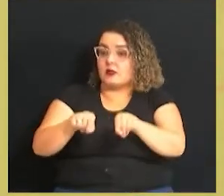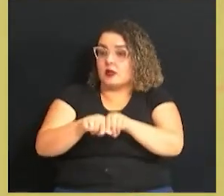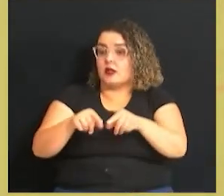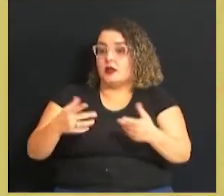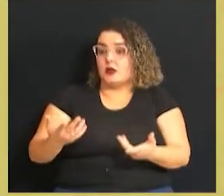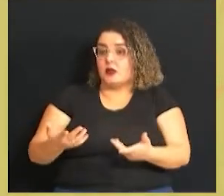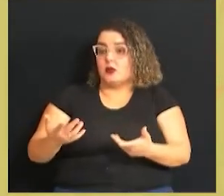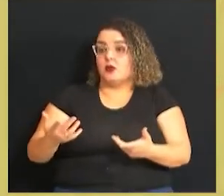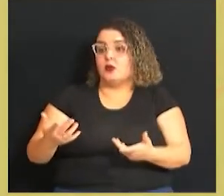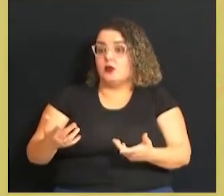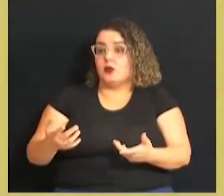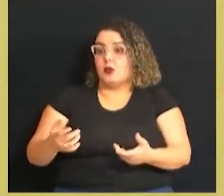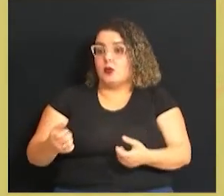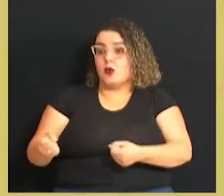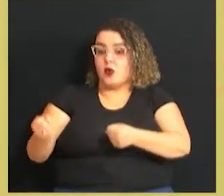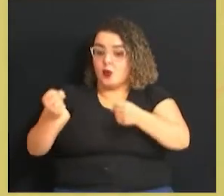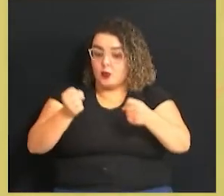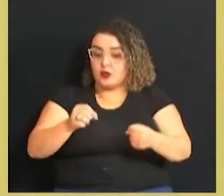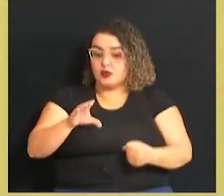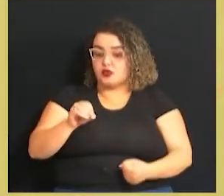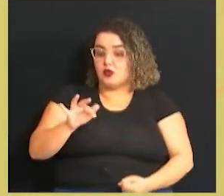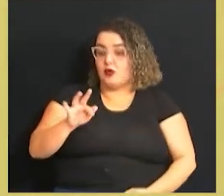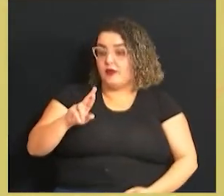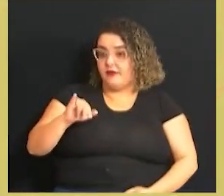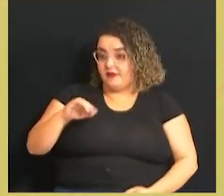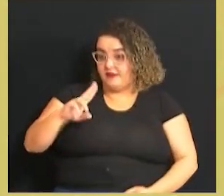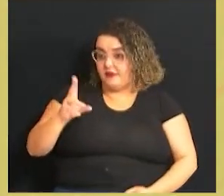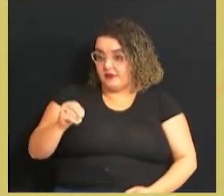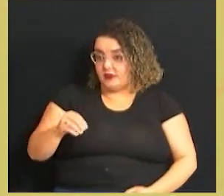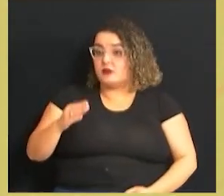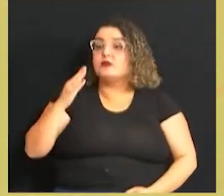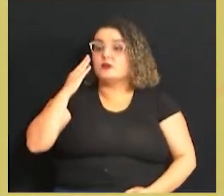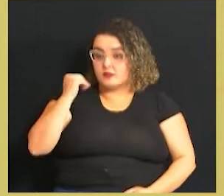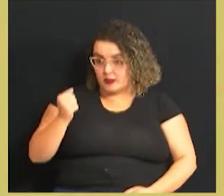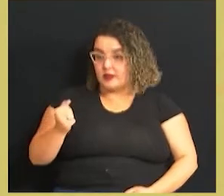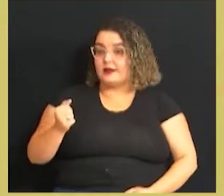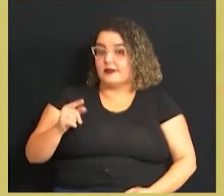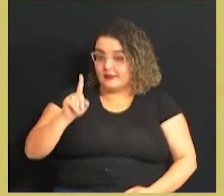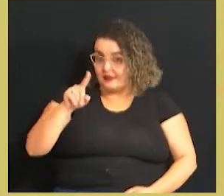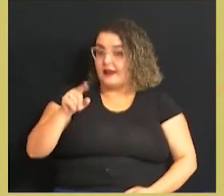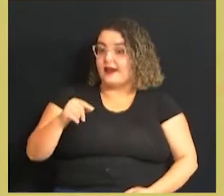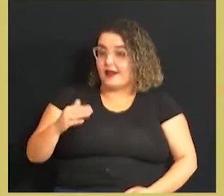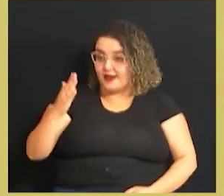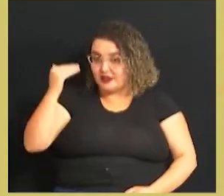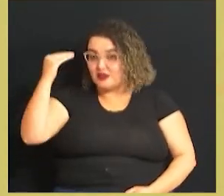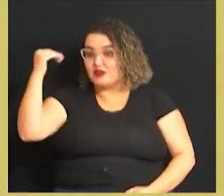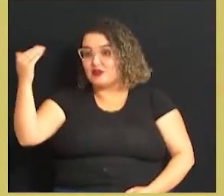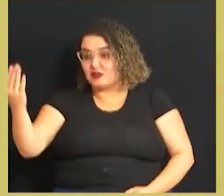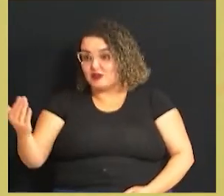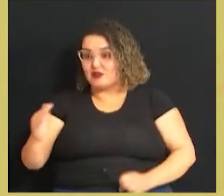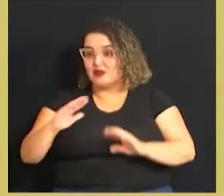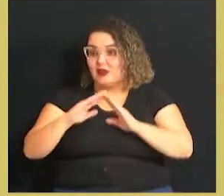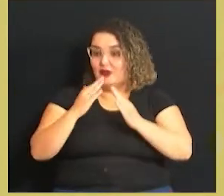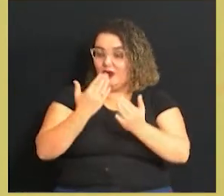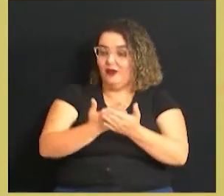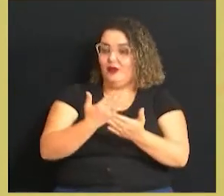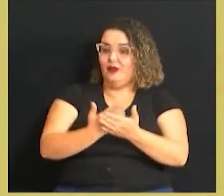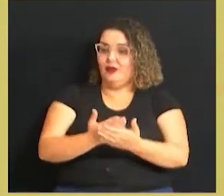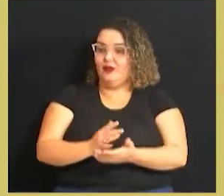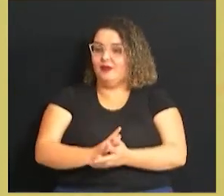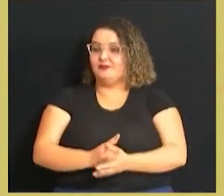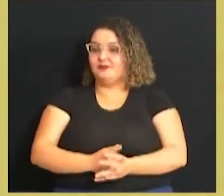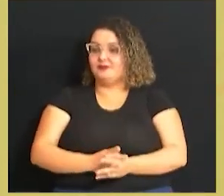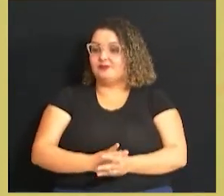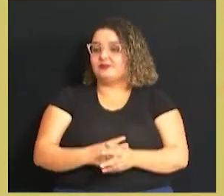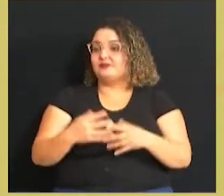vai falar também sobre, não é, o Poderoso Cofrinho, que estou sabendo que tem sido já um sucesso nas